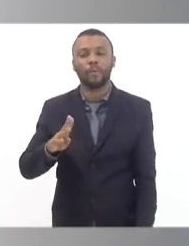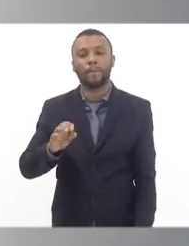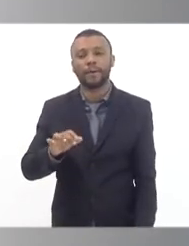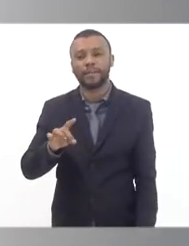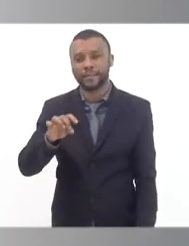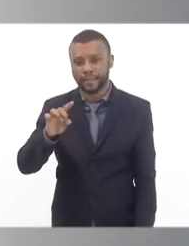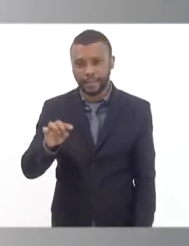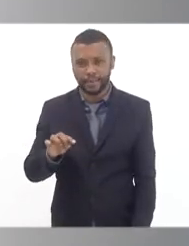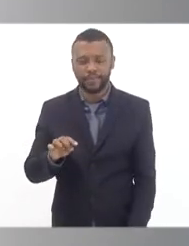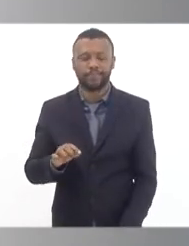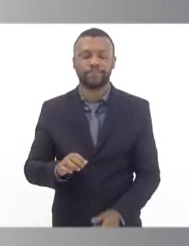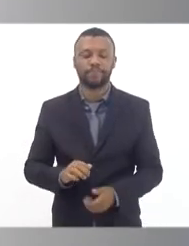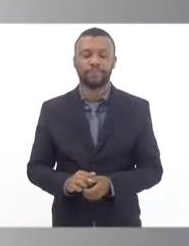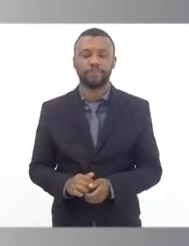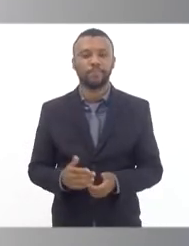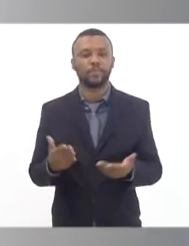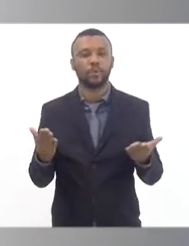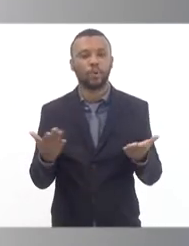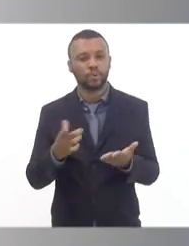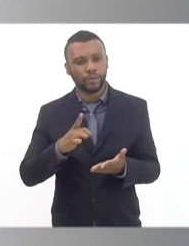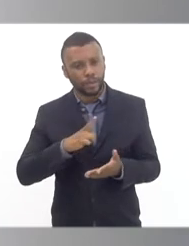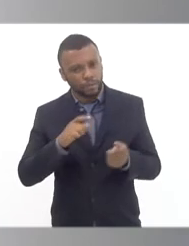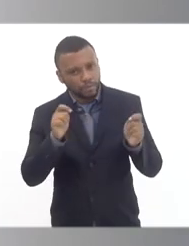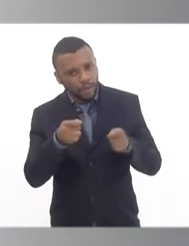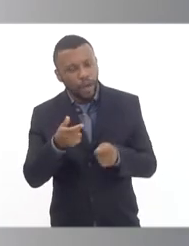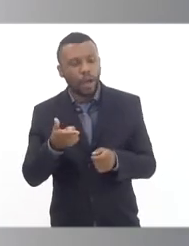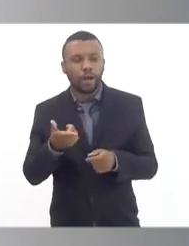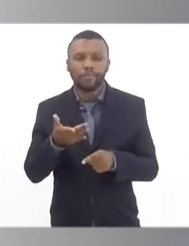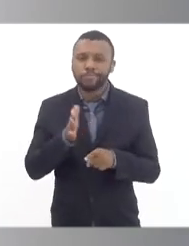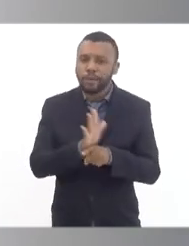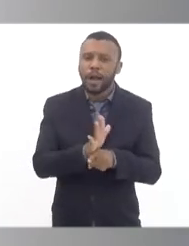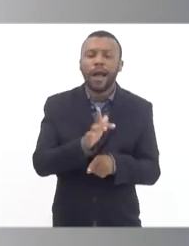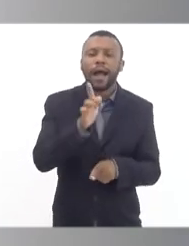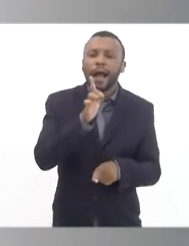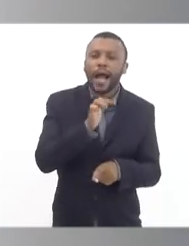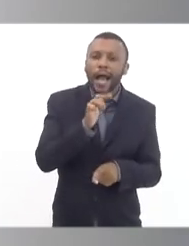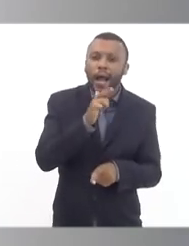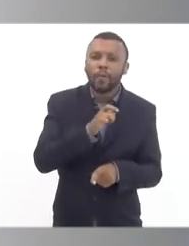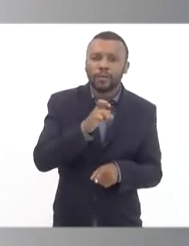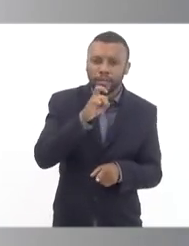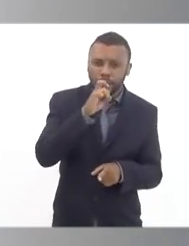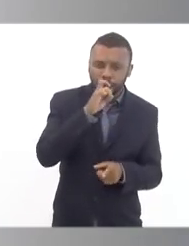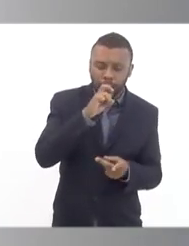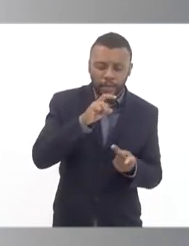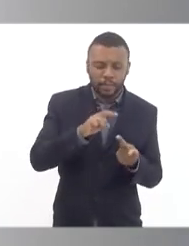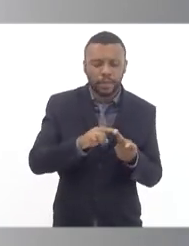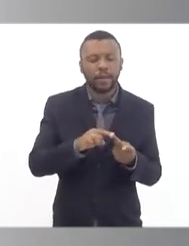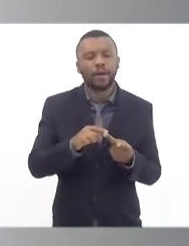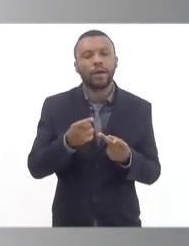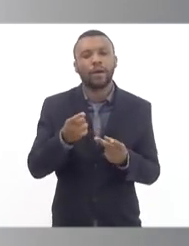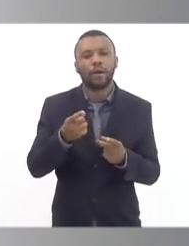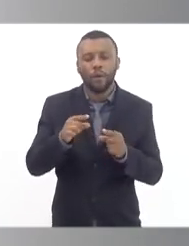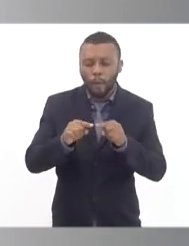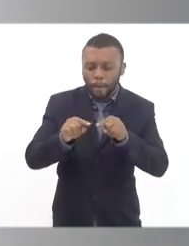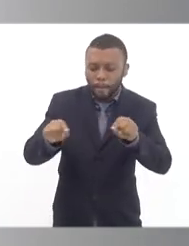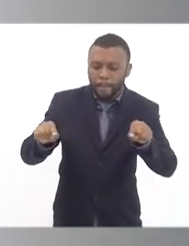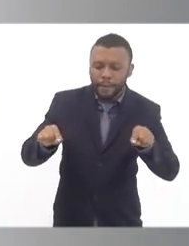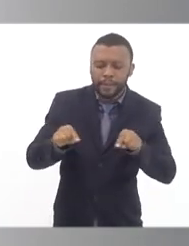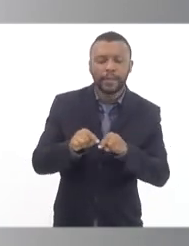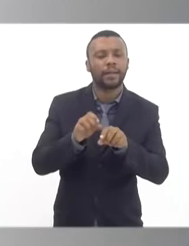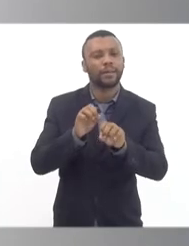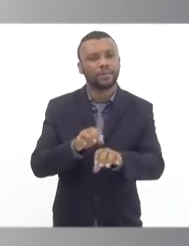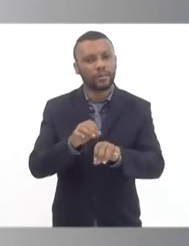Hoje eu tenho como proporcionar água gelada, um ambiente ventilado, uma sala de aula, para que possamos se reunir com